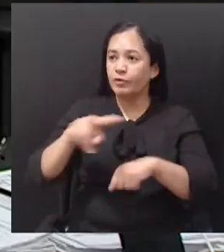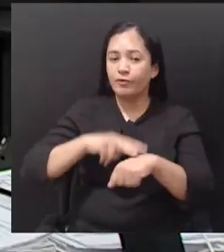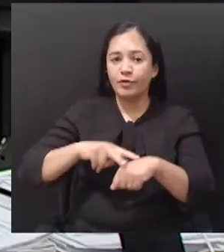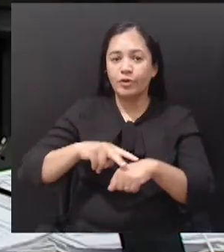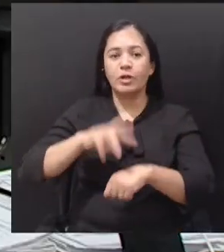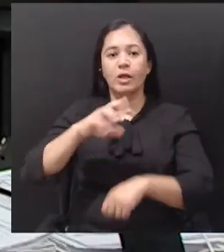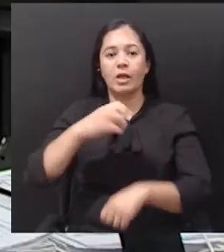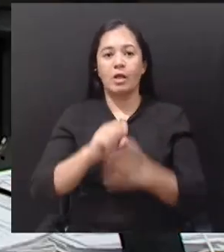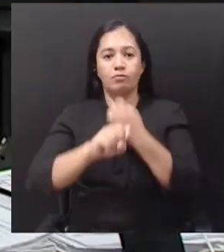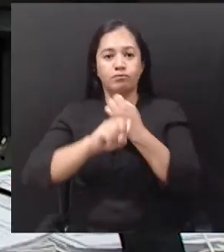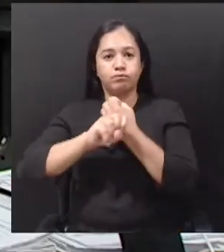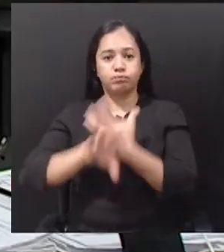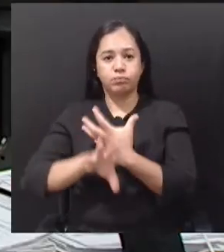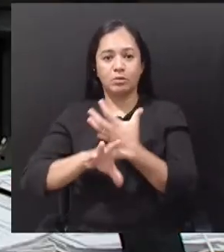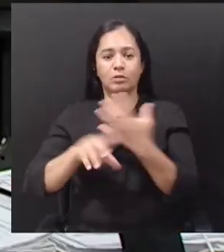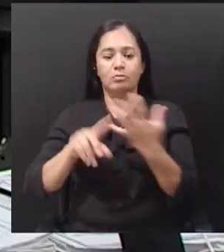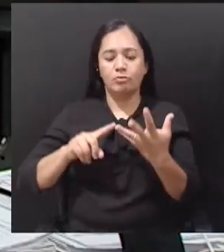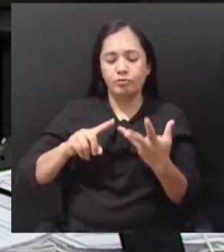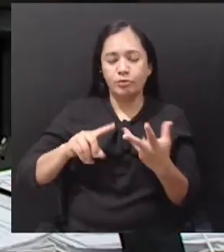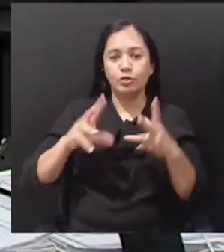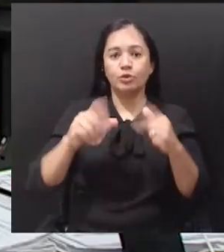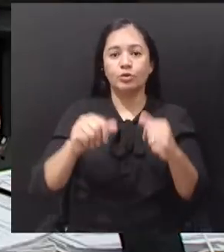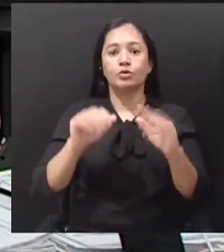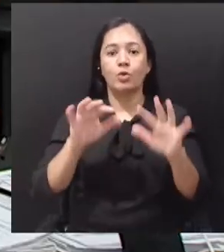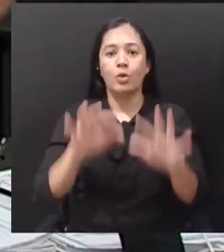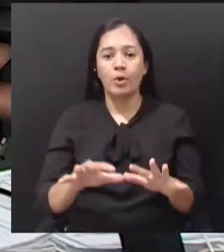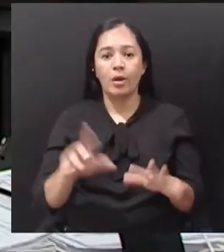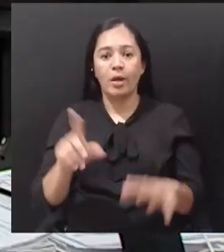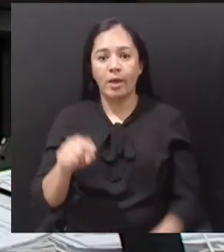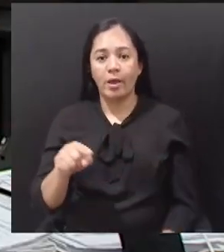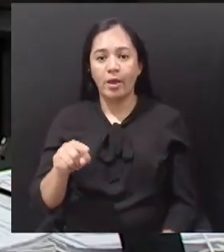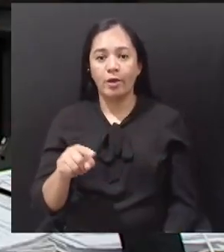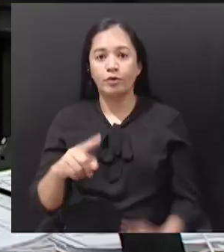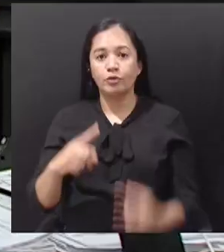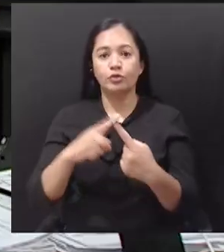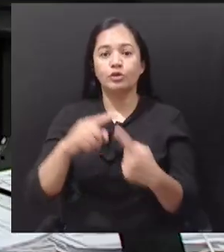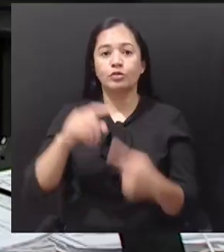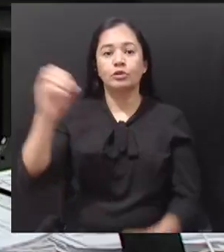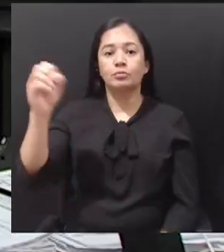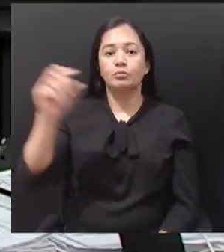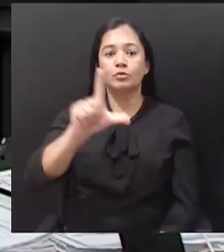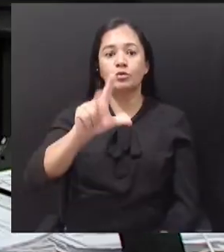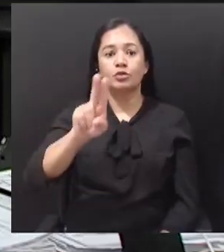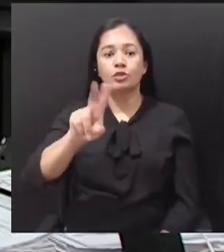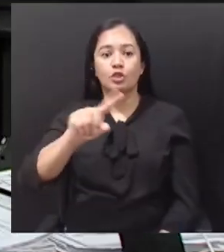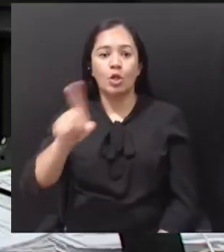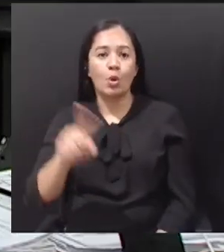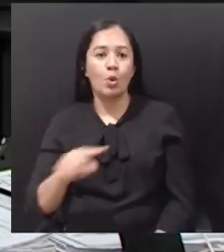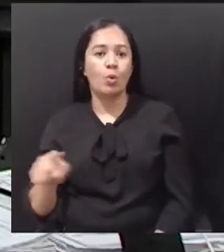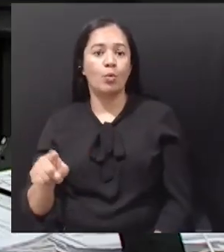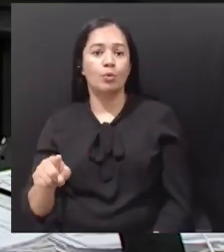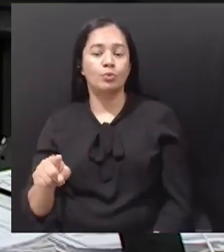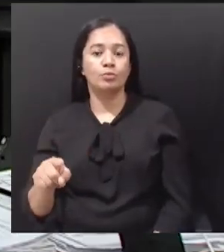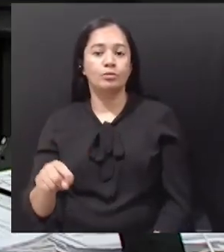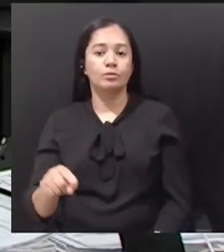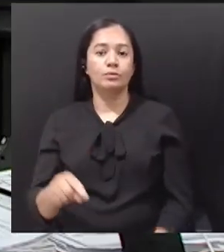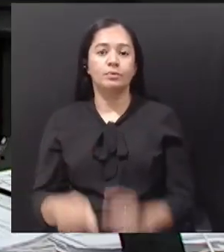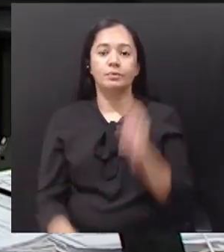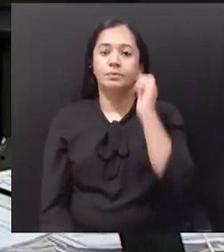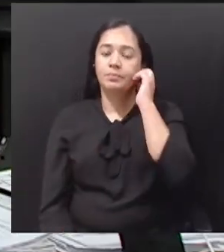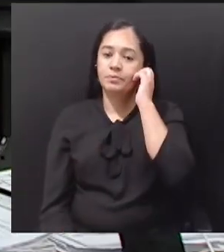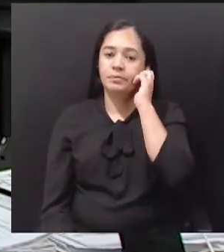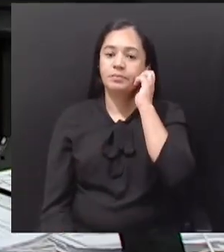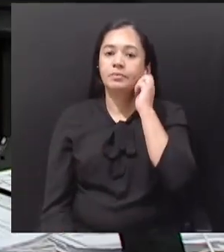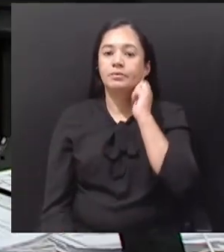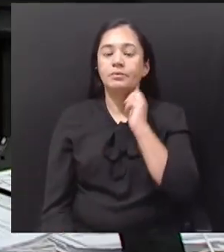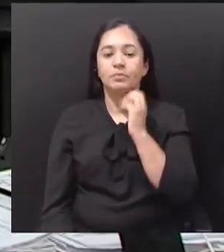raio gama, tudo isso a gente chama de luz, né? É uma radiação eletromagnética.